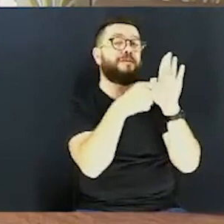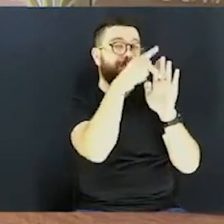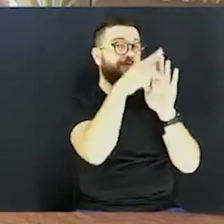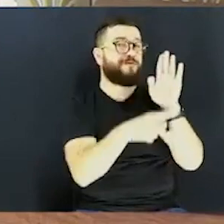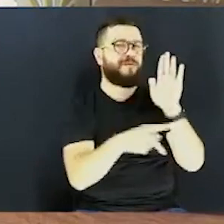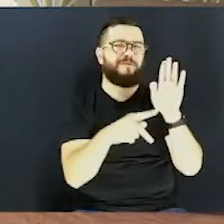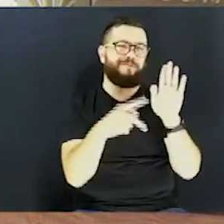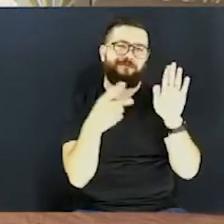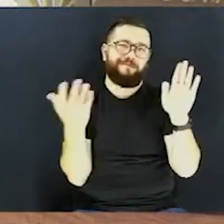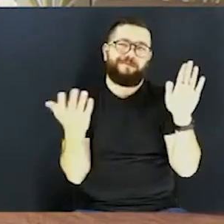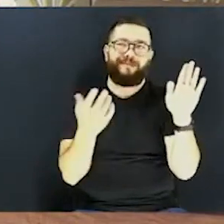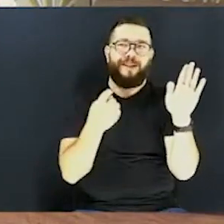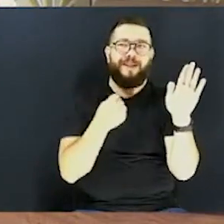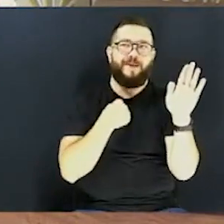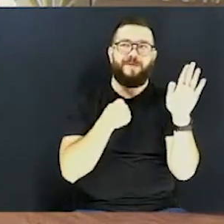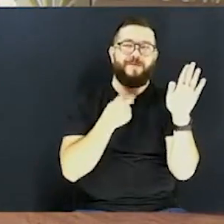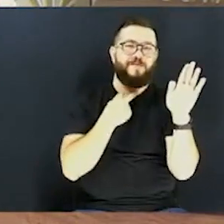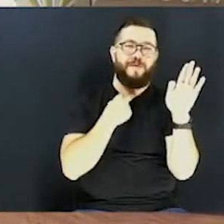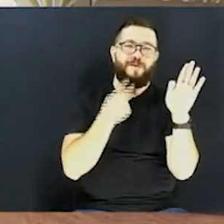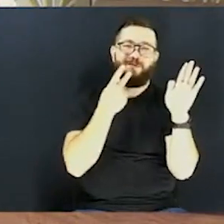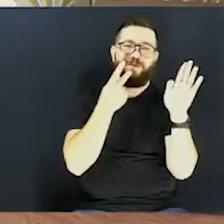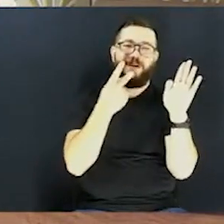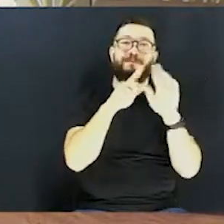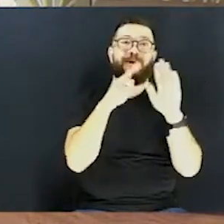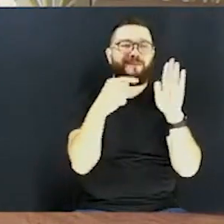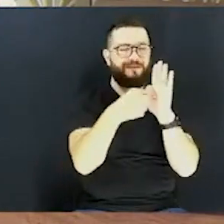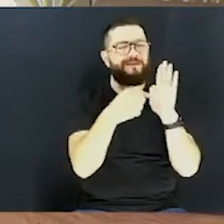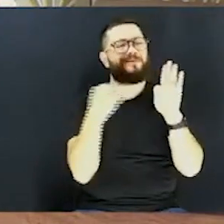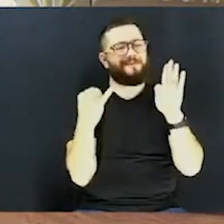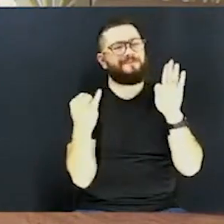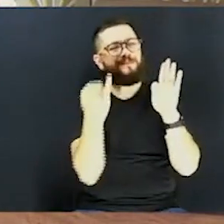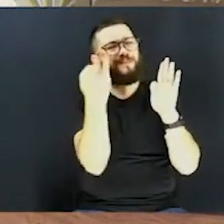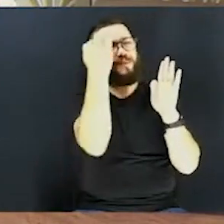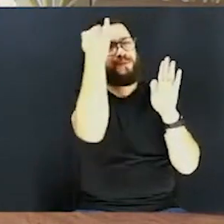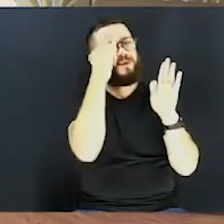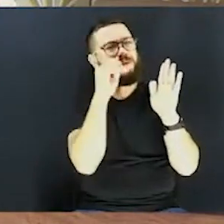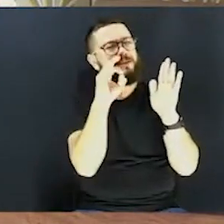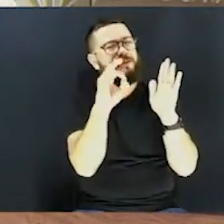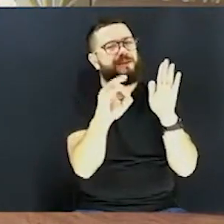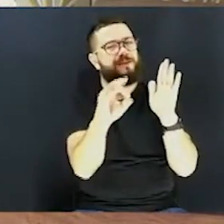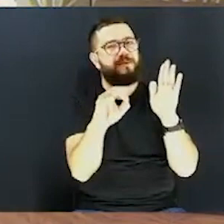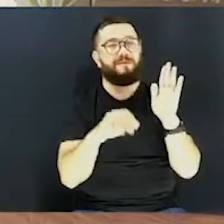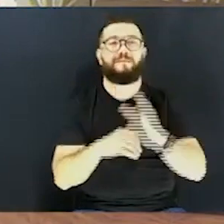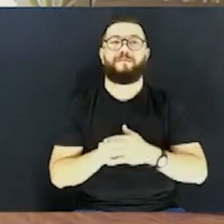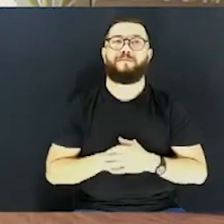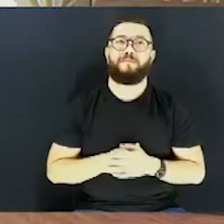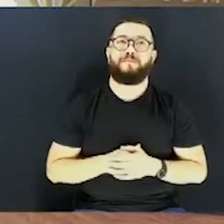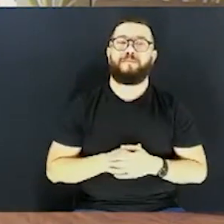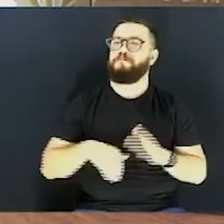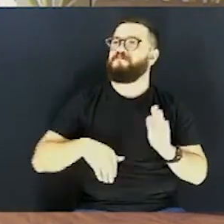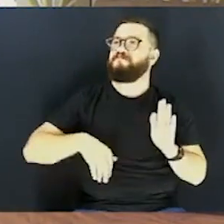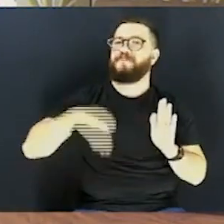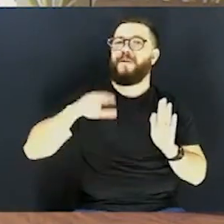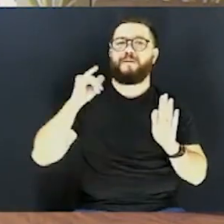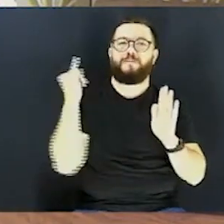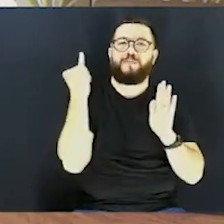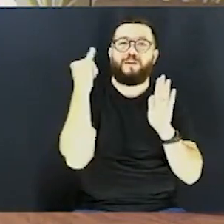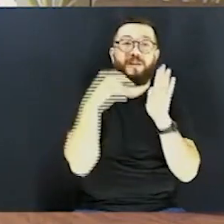falar, mas dos mais importantes para a sociedade curitibana. Estamos tratando aqui da primeira